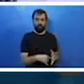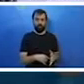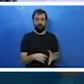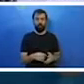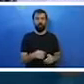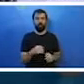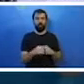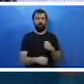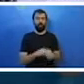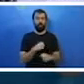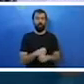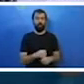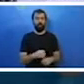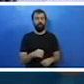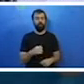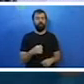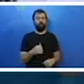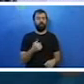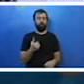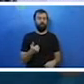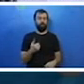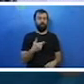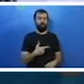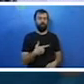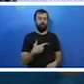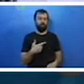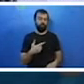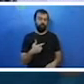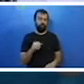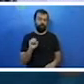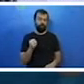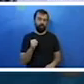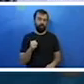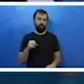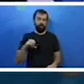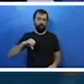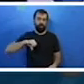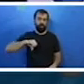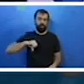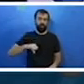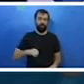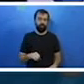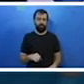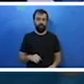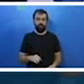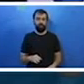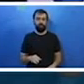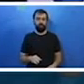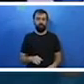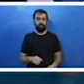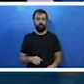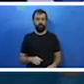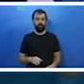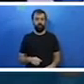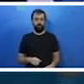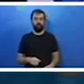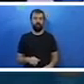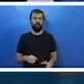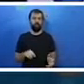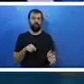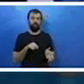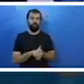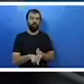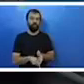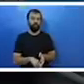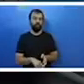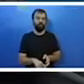ano, 1789 e 1790, certo? Vamos lá. Segundo Tiradentes, por